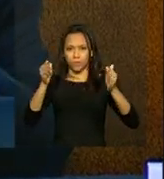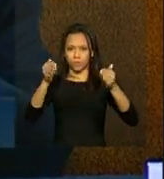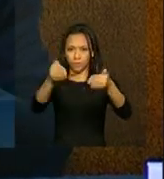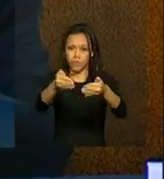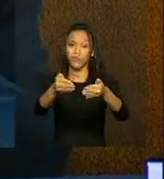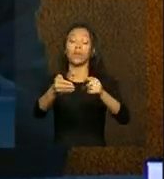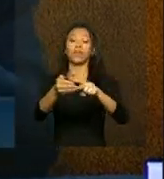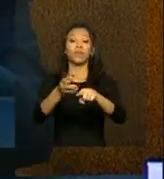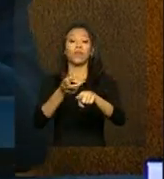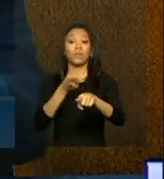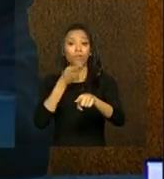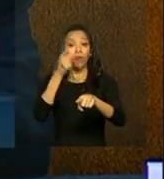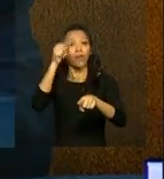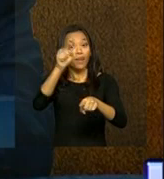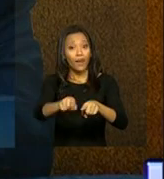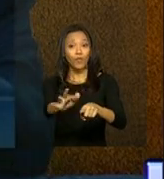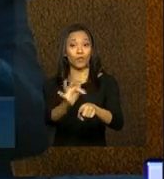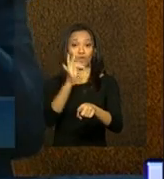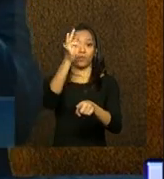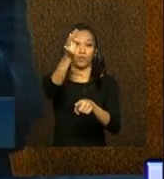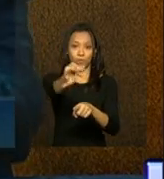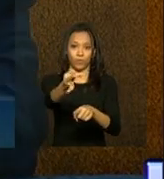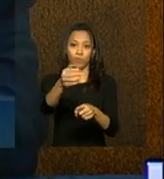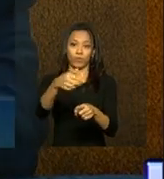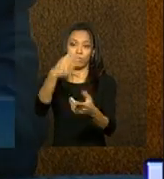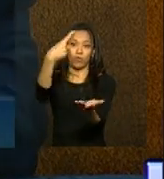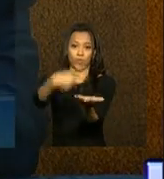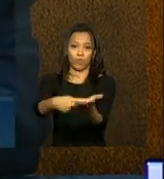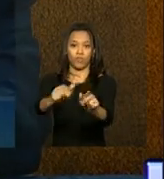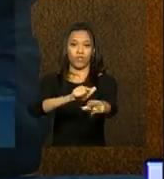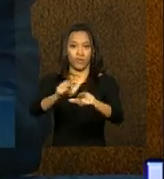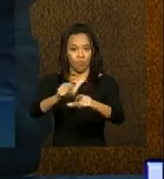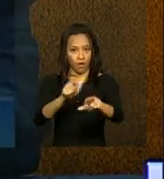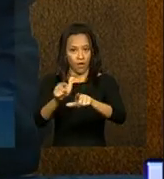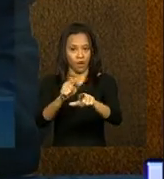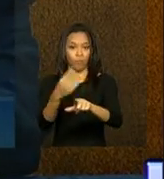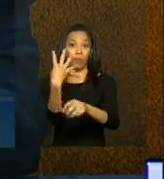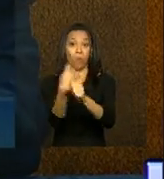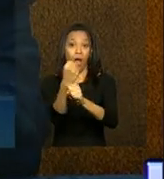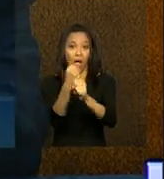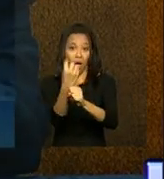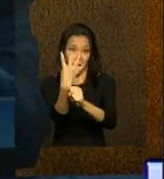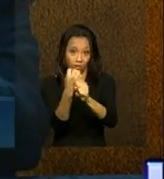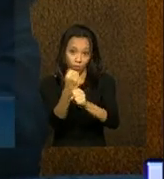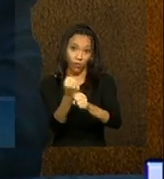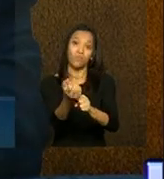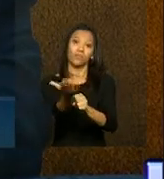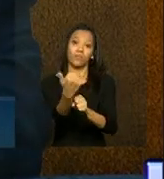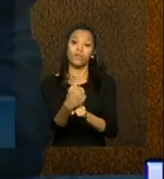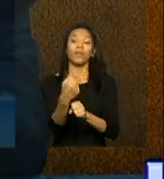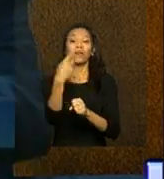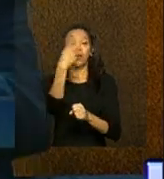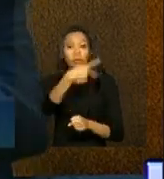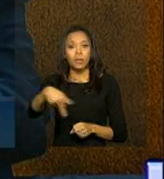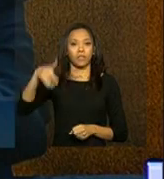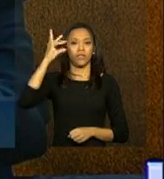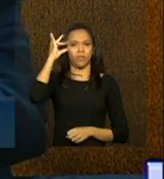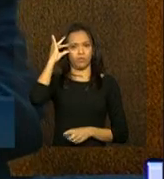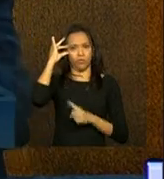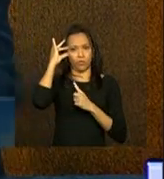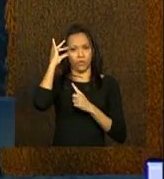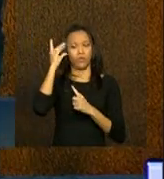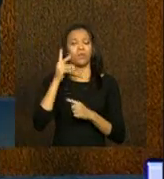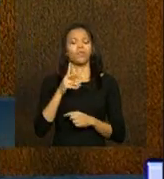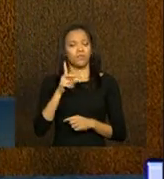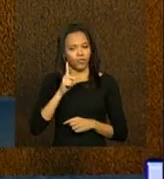colocaria também como uma agenda futura pro próximo mandato, né, da presidente Dilma, que é justamente, né, tá também